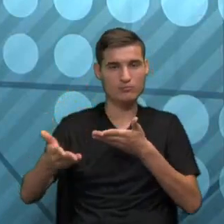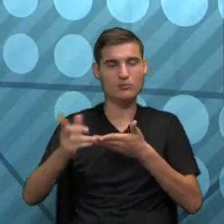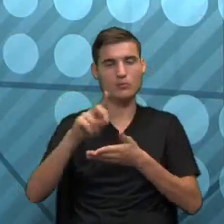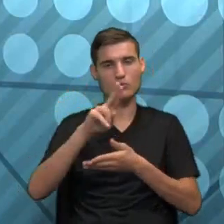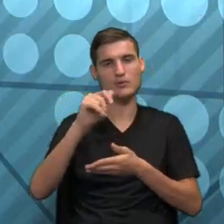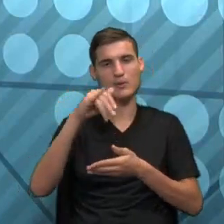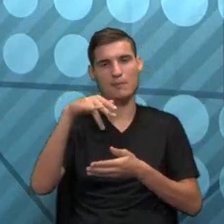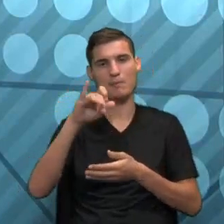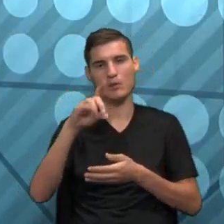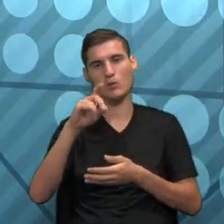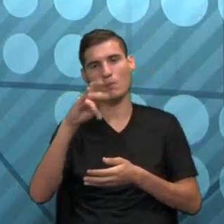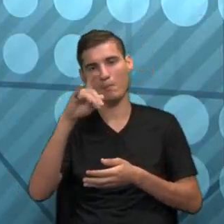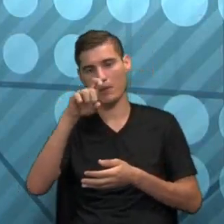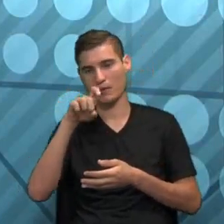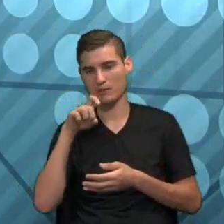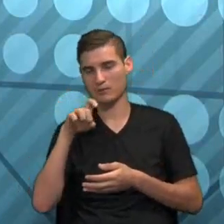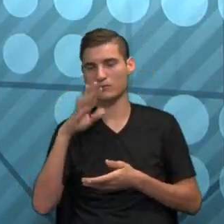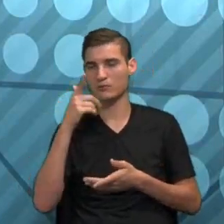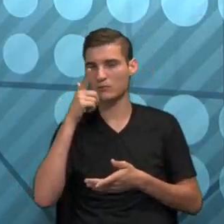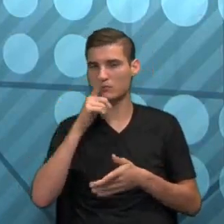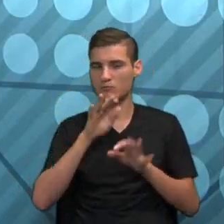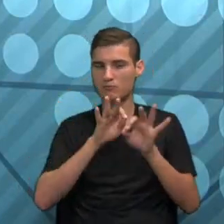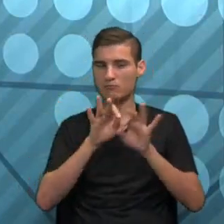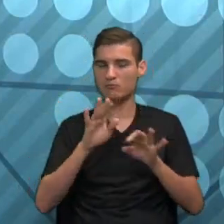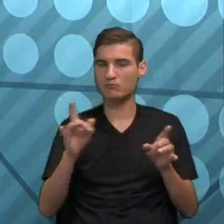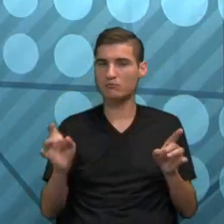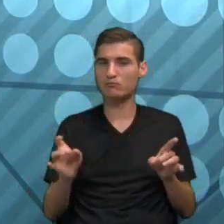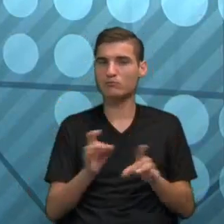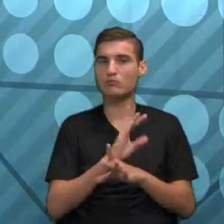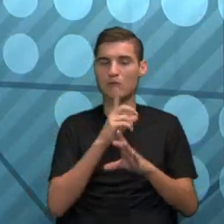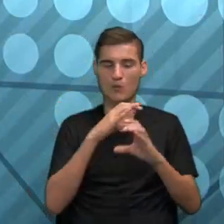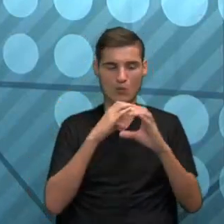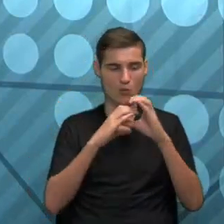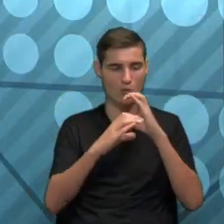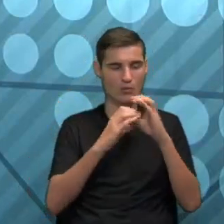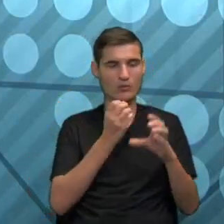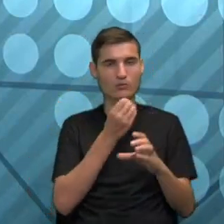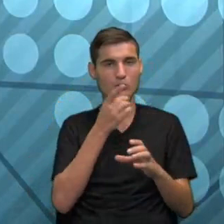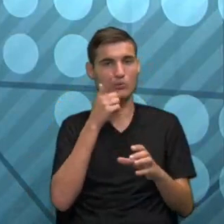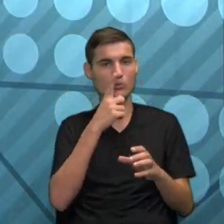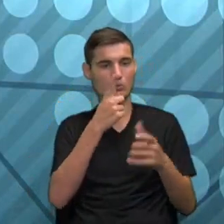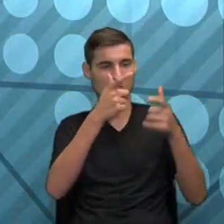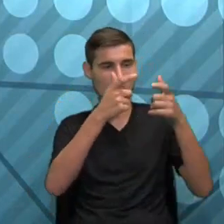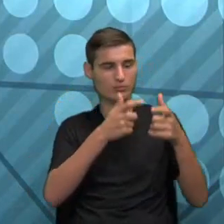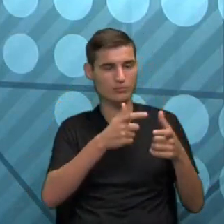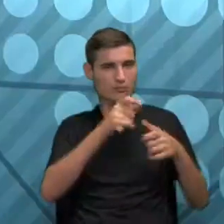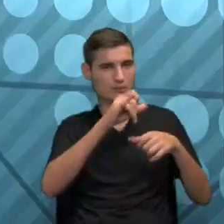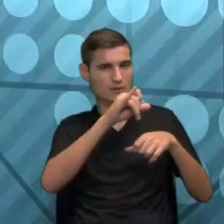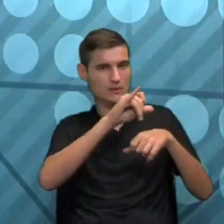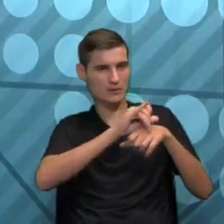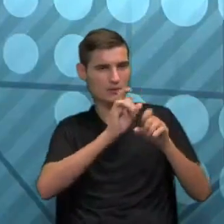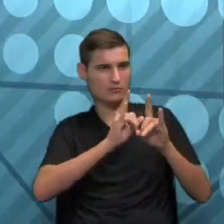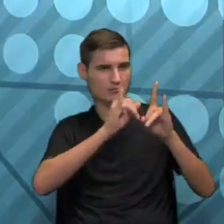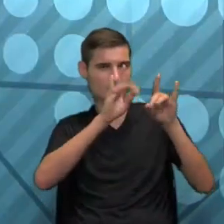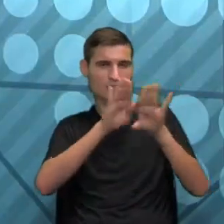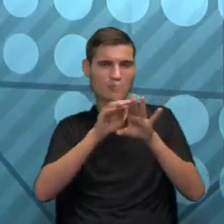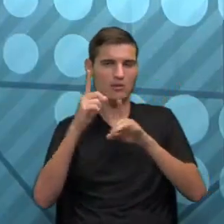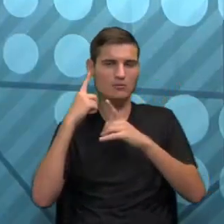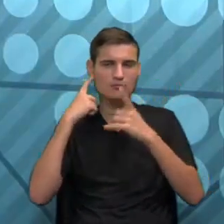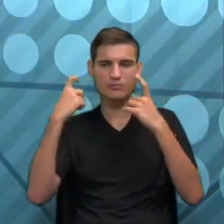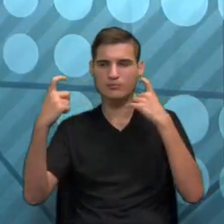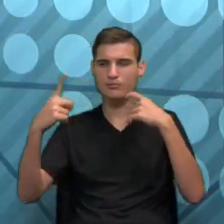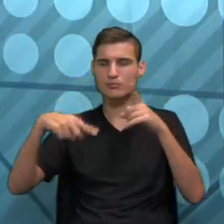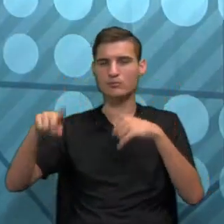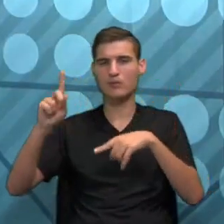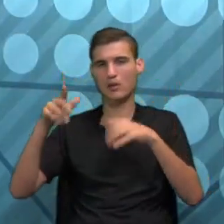semiduplex, half duplex. Conseguiu dar conta do recado, essa comunicação entre uma estação central e os seus rádios todos